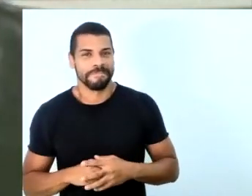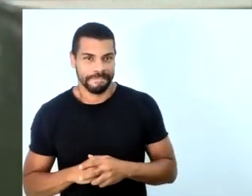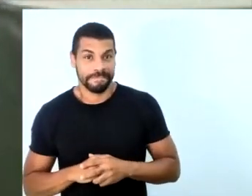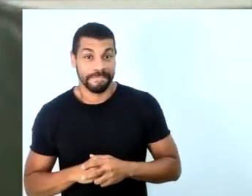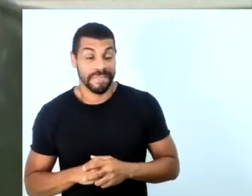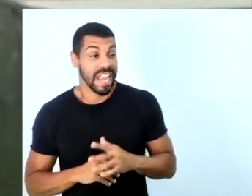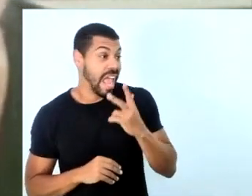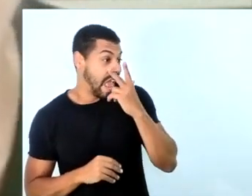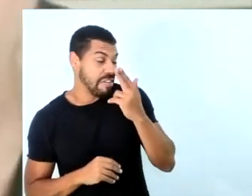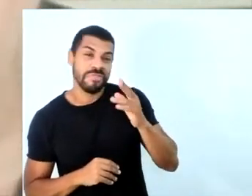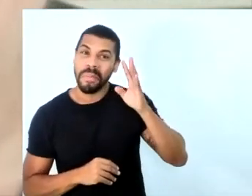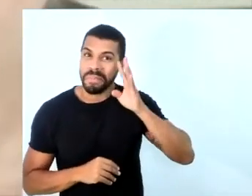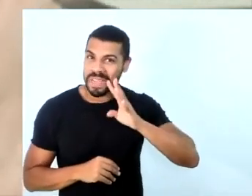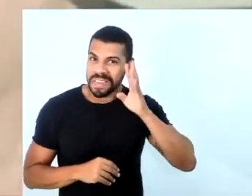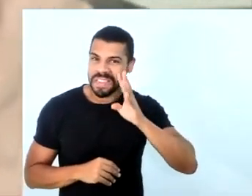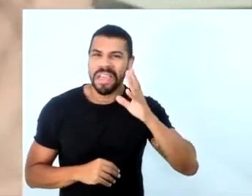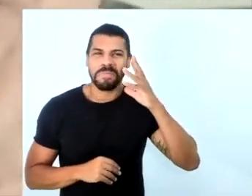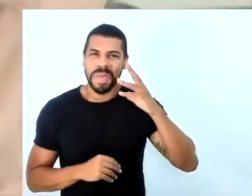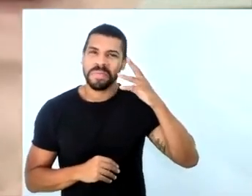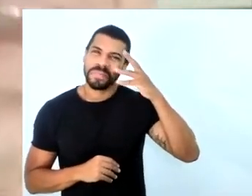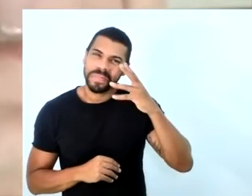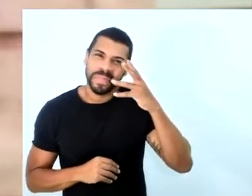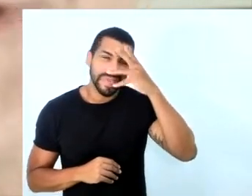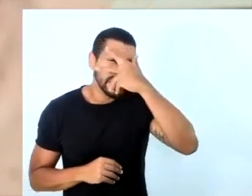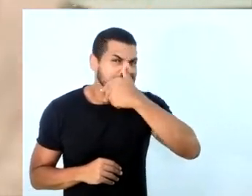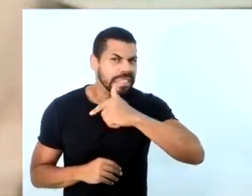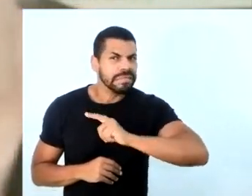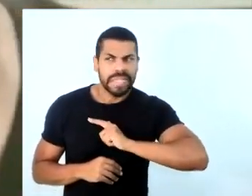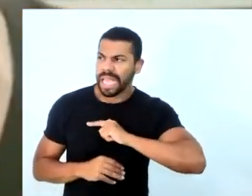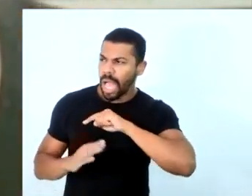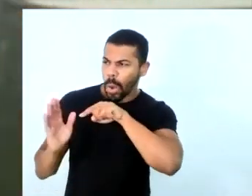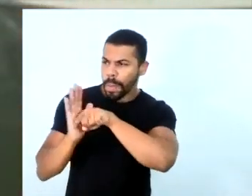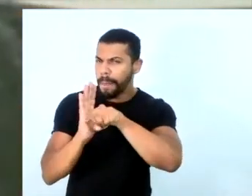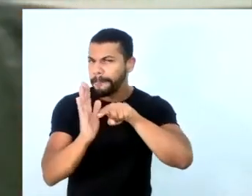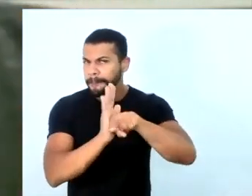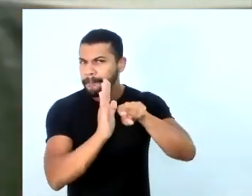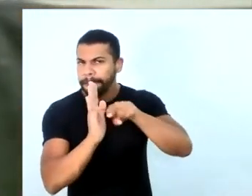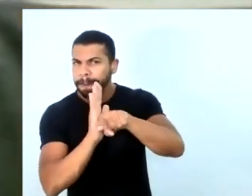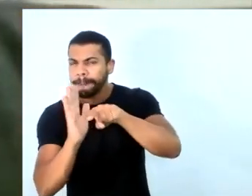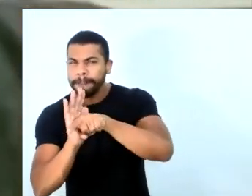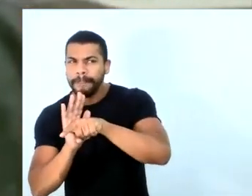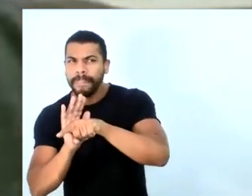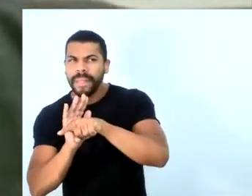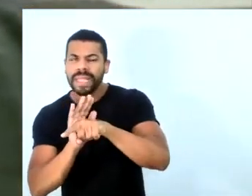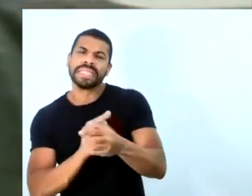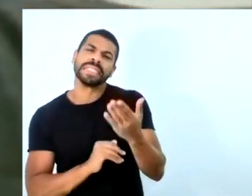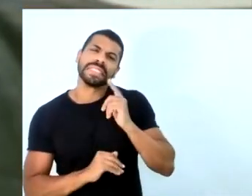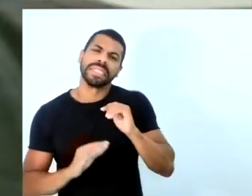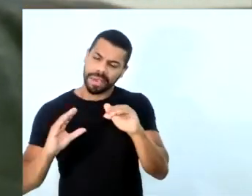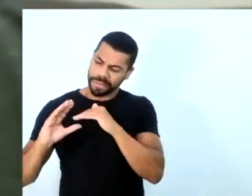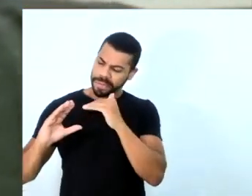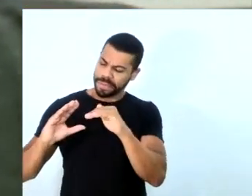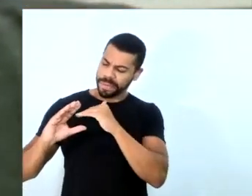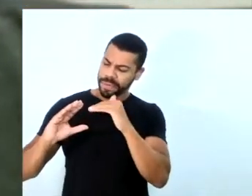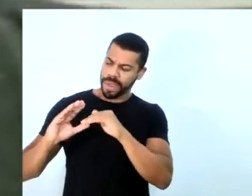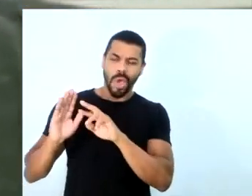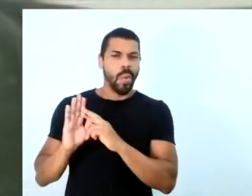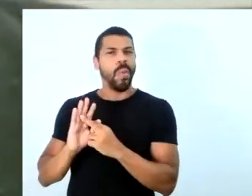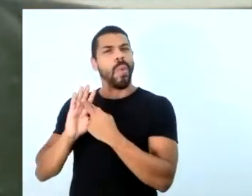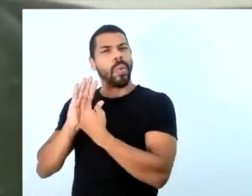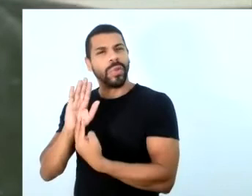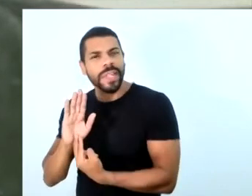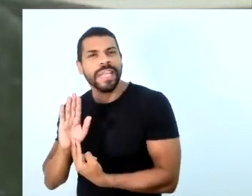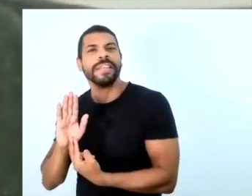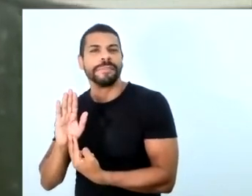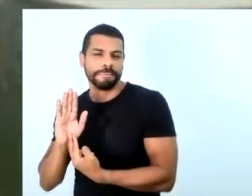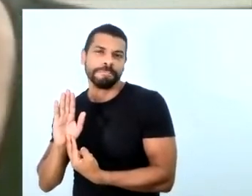né? Bom, acho bem bacana, bem bonito. Não sei se tem mais alguma pergunta aqui. Tinha uma pergunta, acho que no